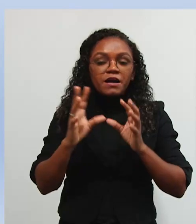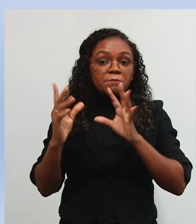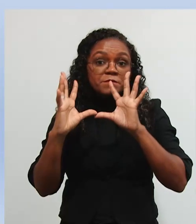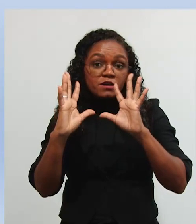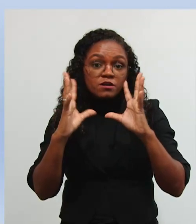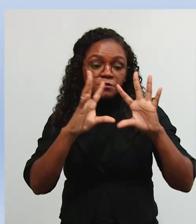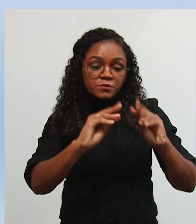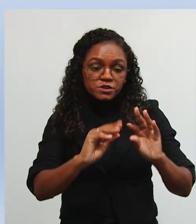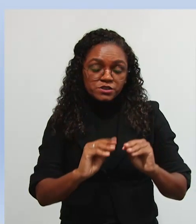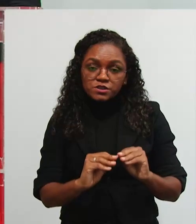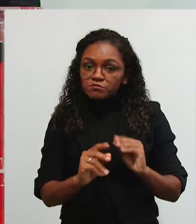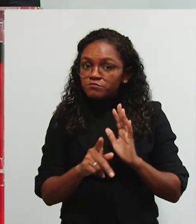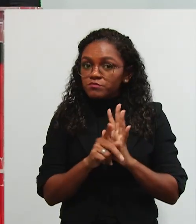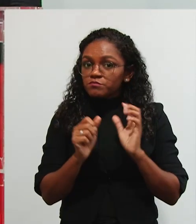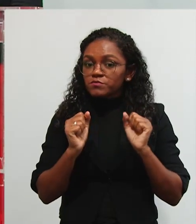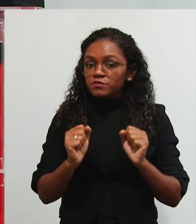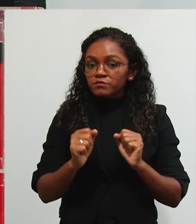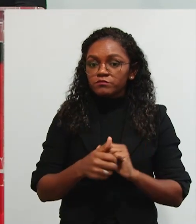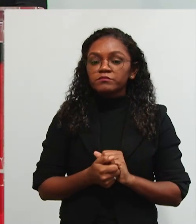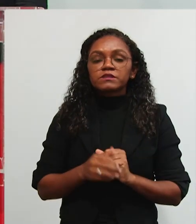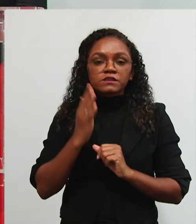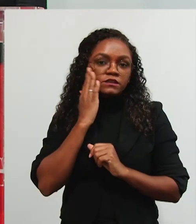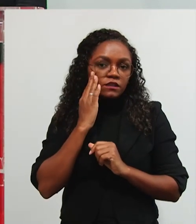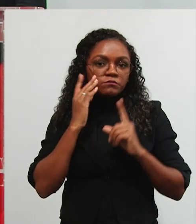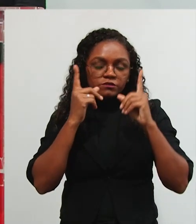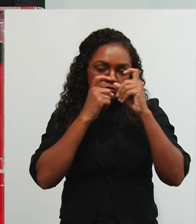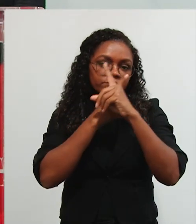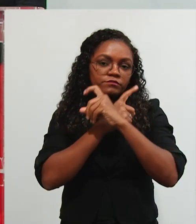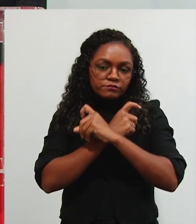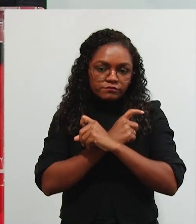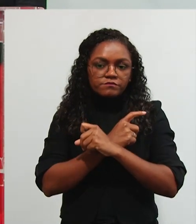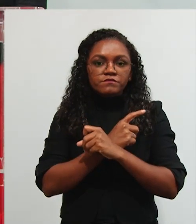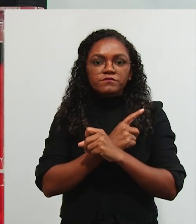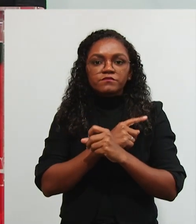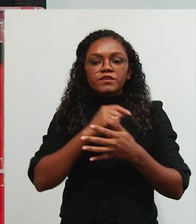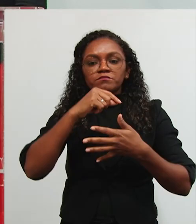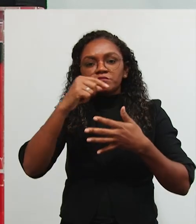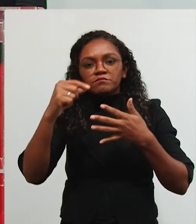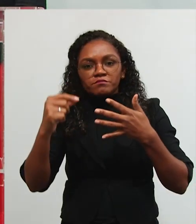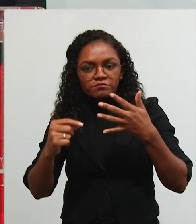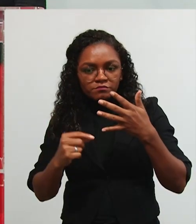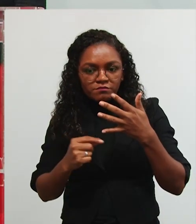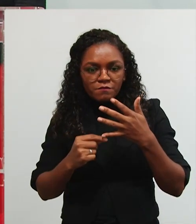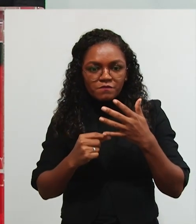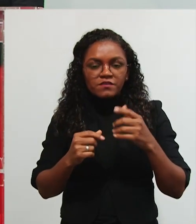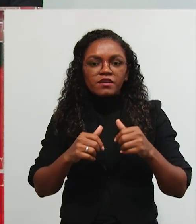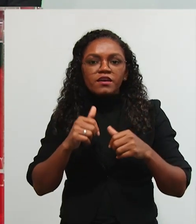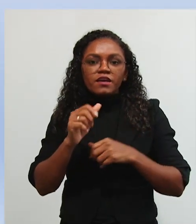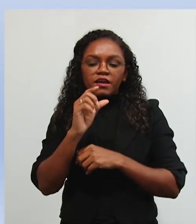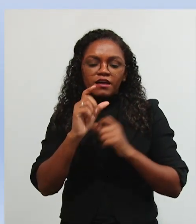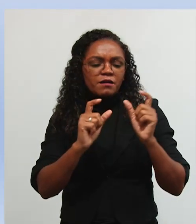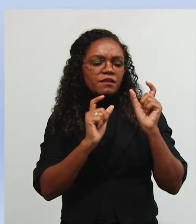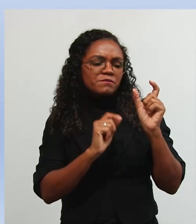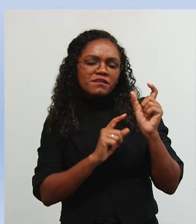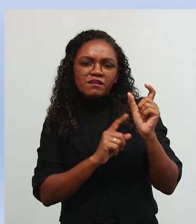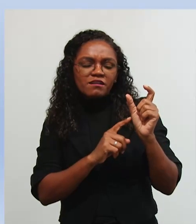ou transtornos específicos da aprendizagem, que se enquadra nos alunos de inclusão. Vamos lá, então?